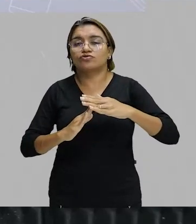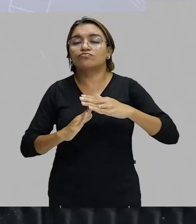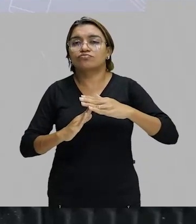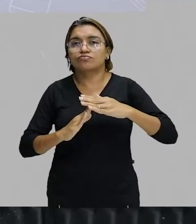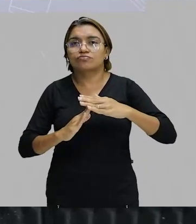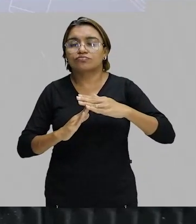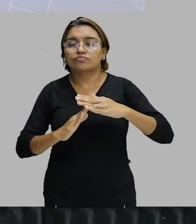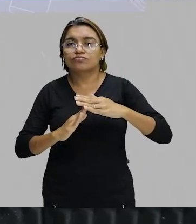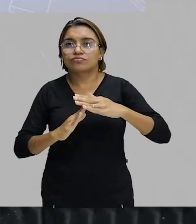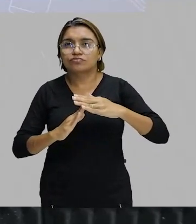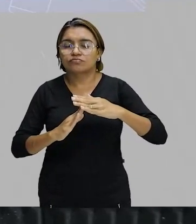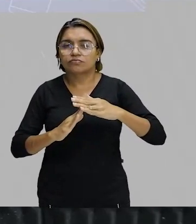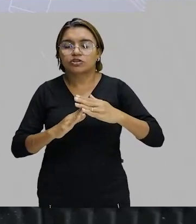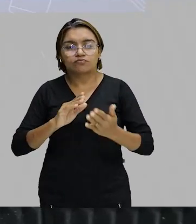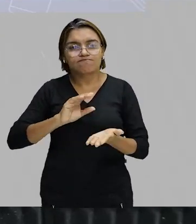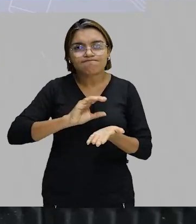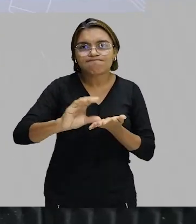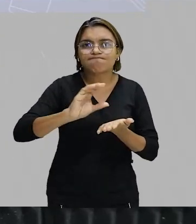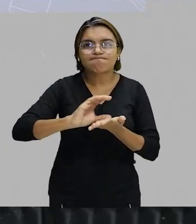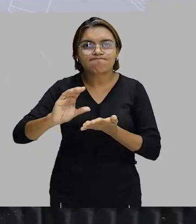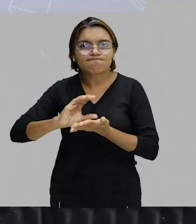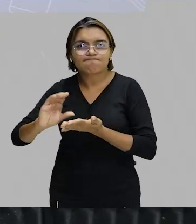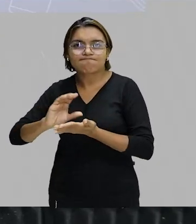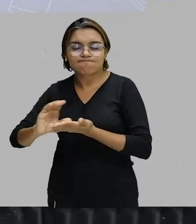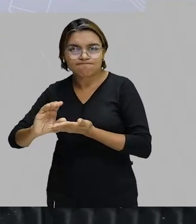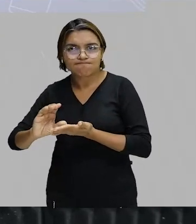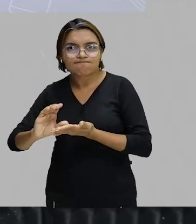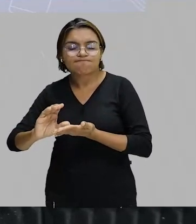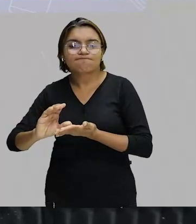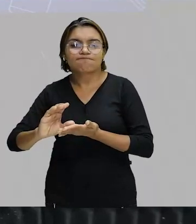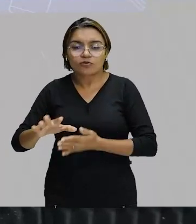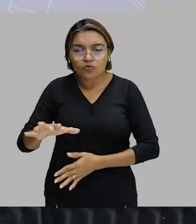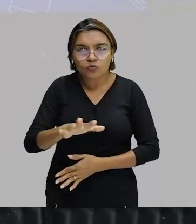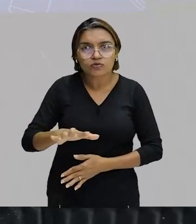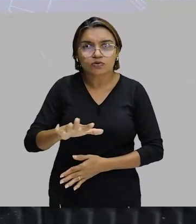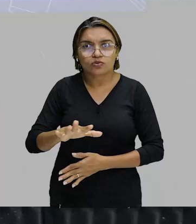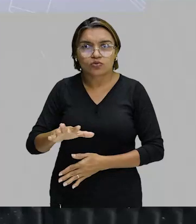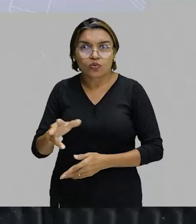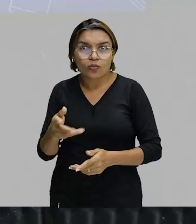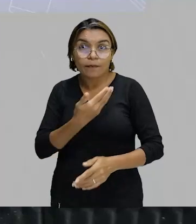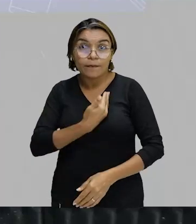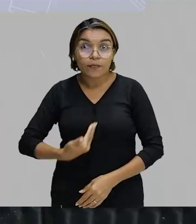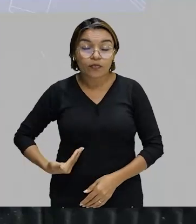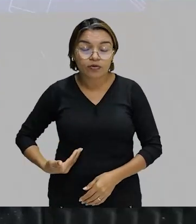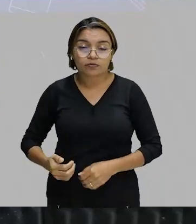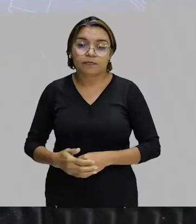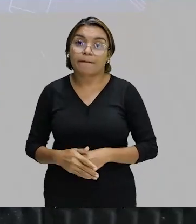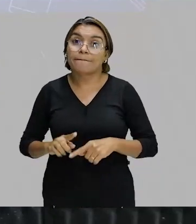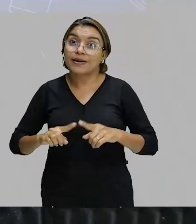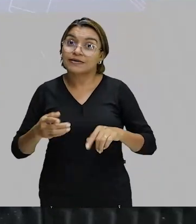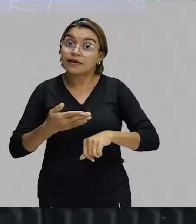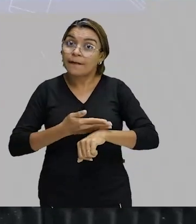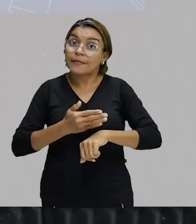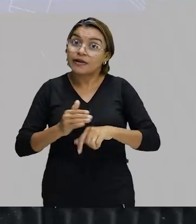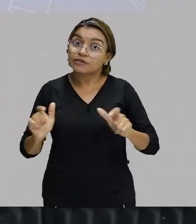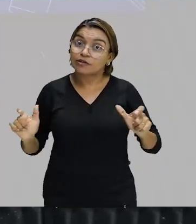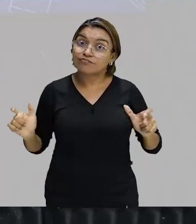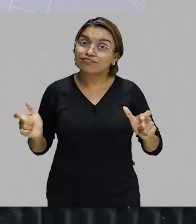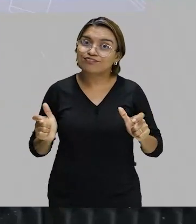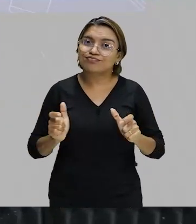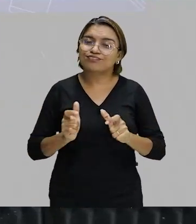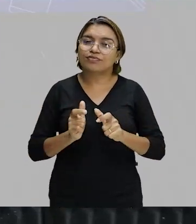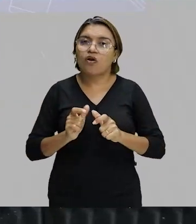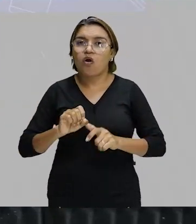máximo possível de investimento no setor público, de gastos públicos. O que na prática reduz